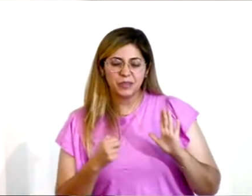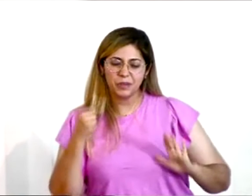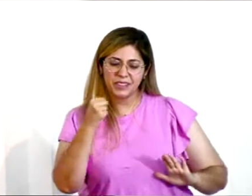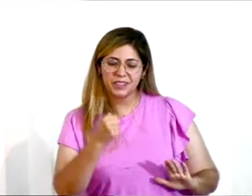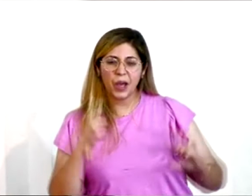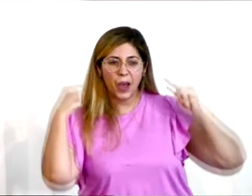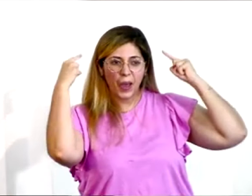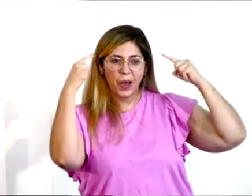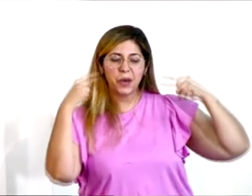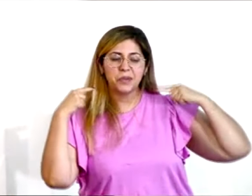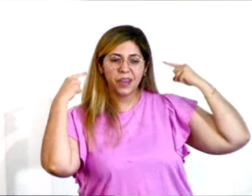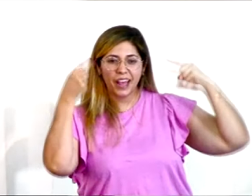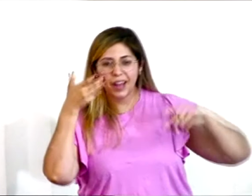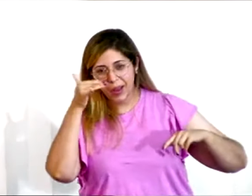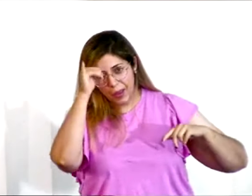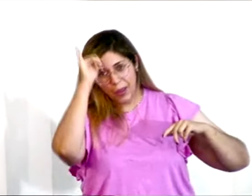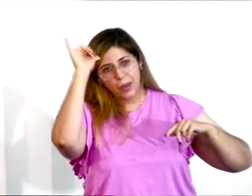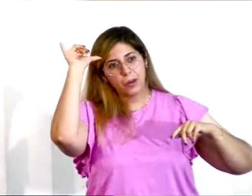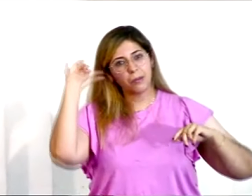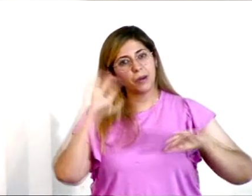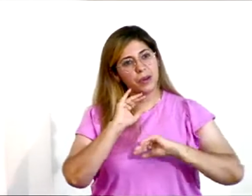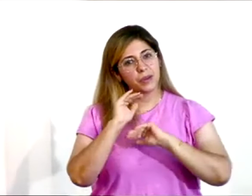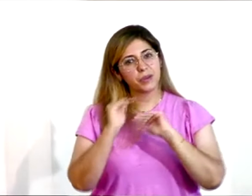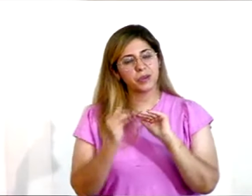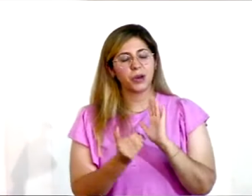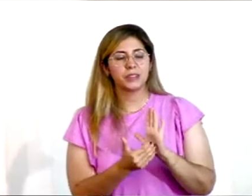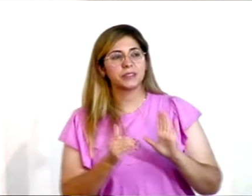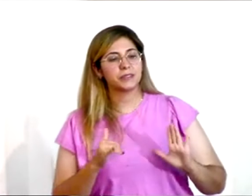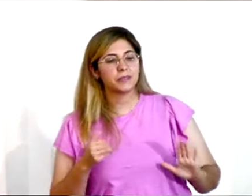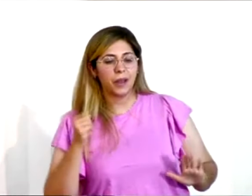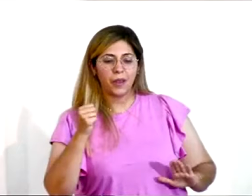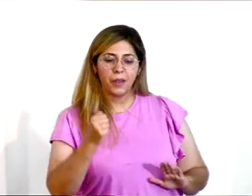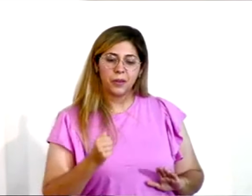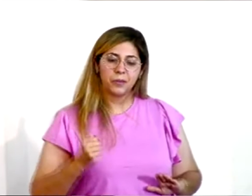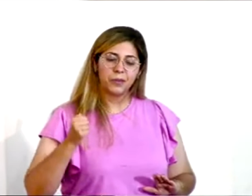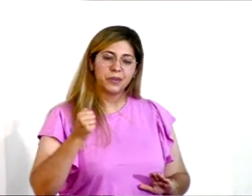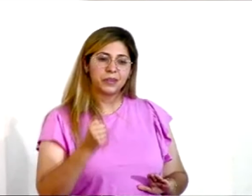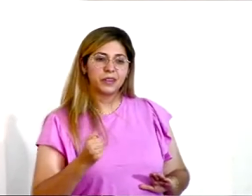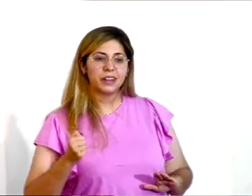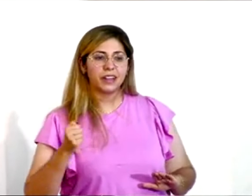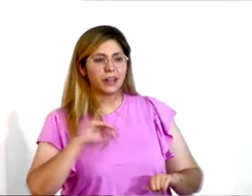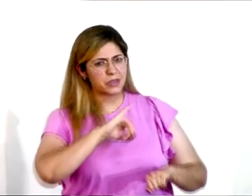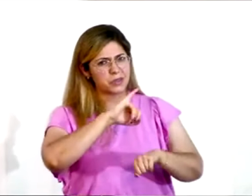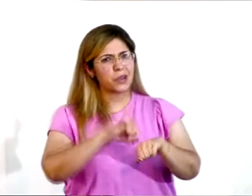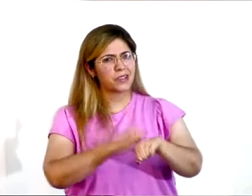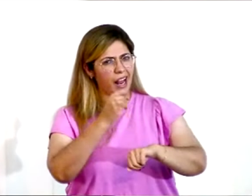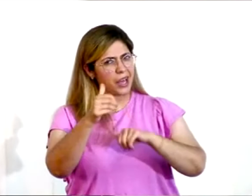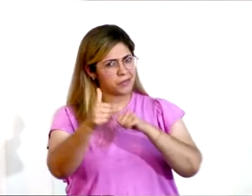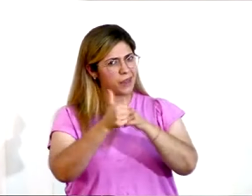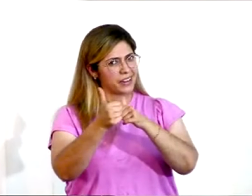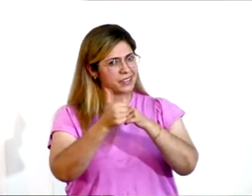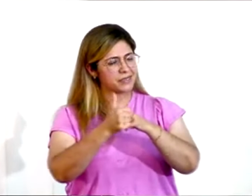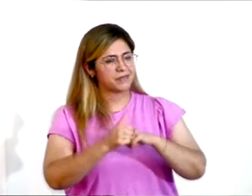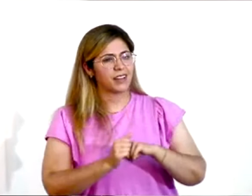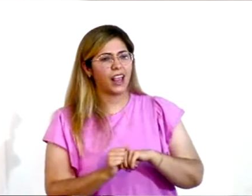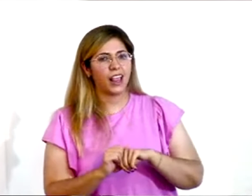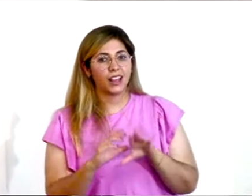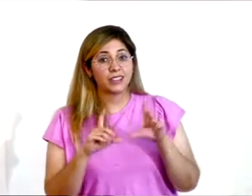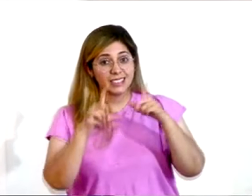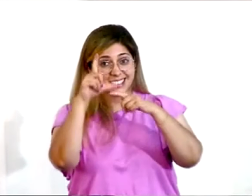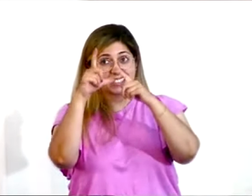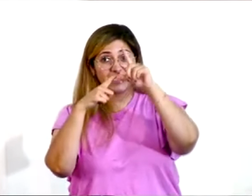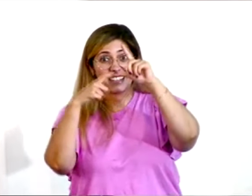seus boizinhos, seus animaizinhos, ali à margem de Jerusalém? Jerusalém dormia, até